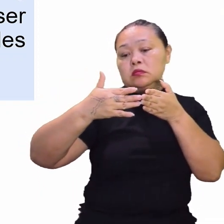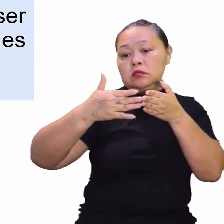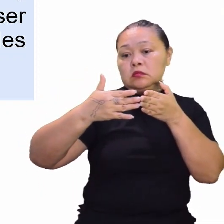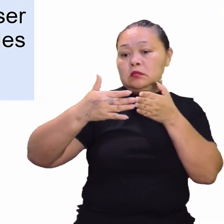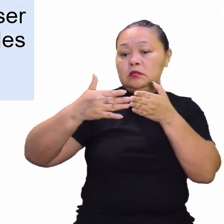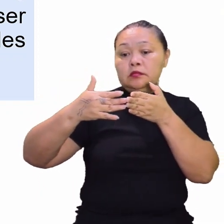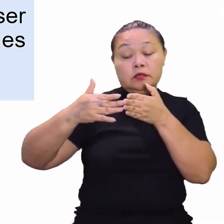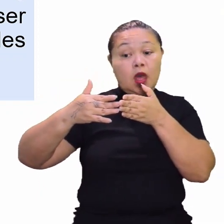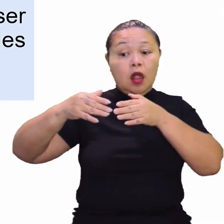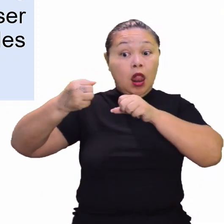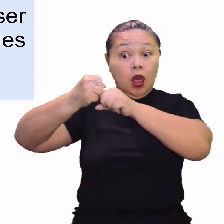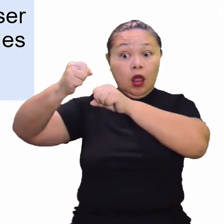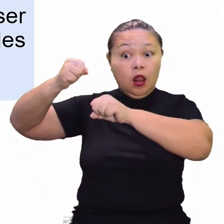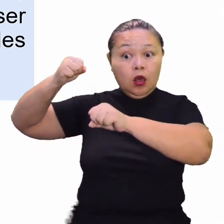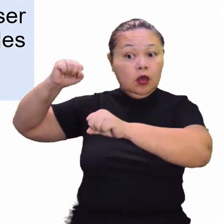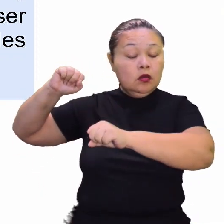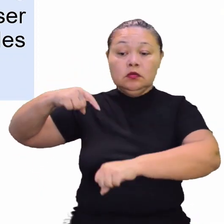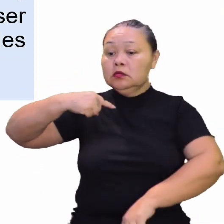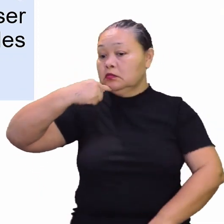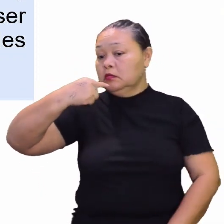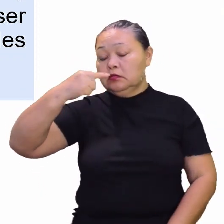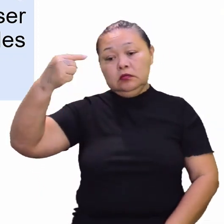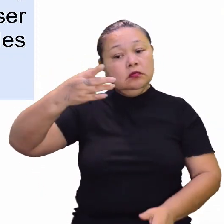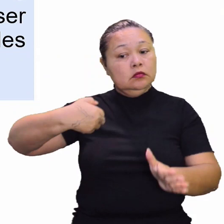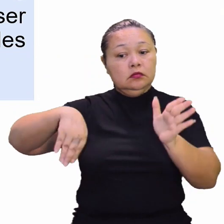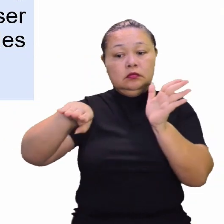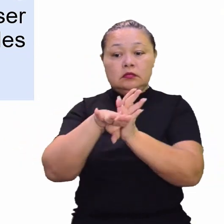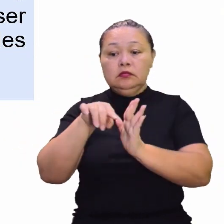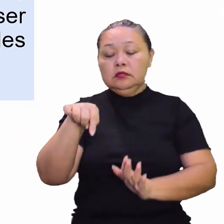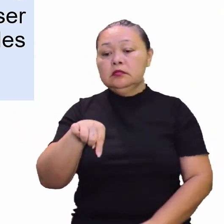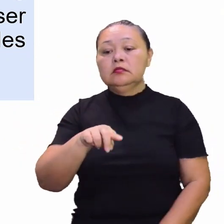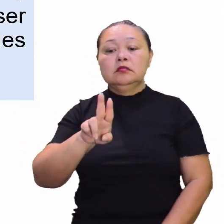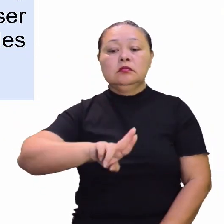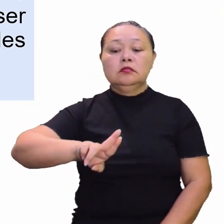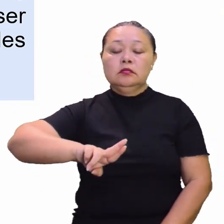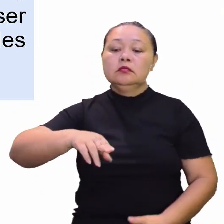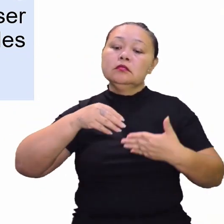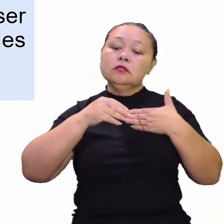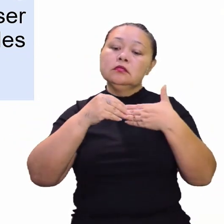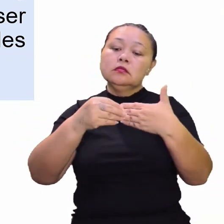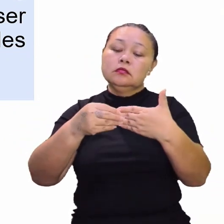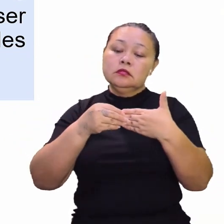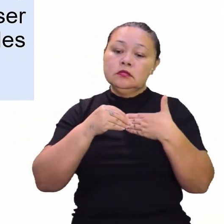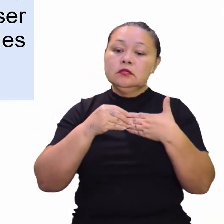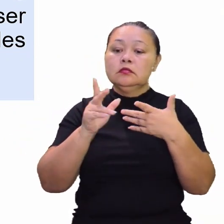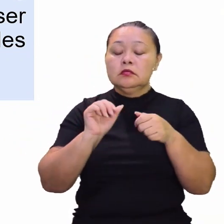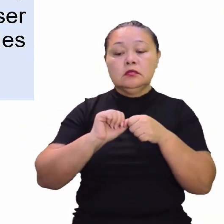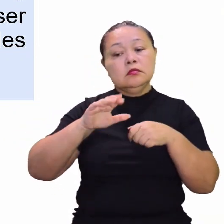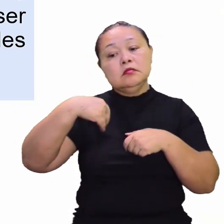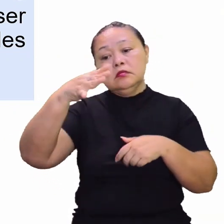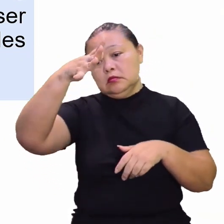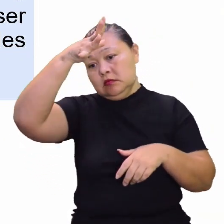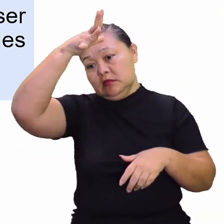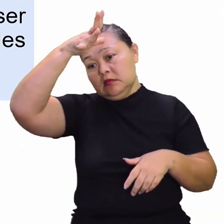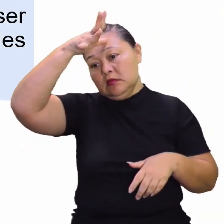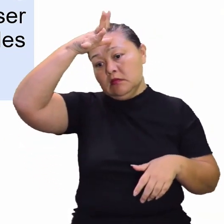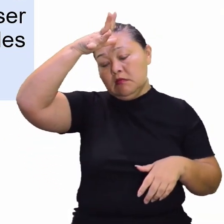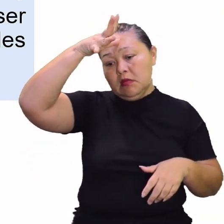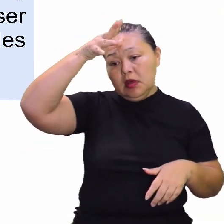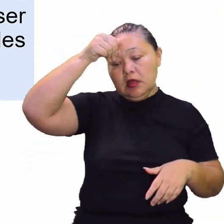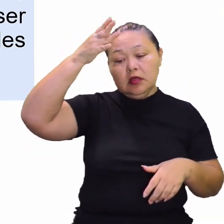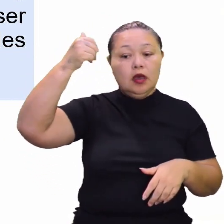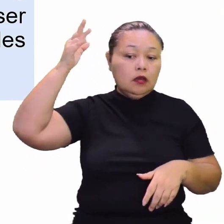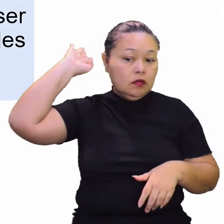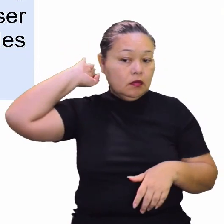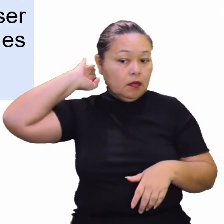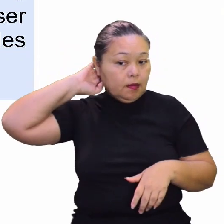aqueles imensos mesmo não alcançam, não chegam aqui. Aqueles que é utilizado para o transporte marítimo, mais em Manaus, Belém. Em Manaus, né?